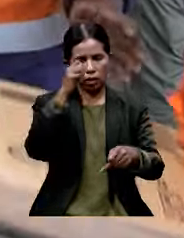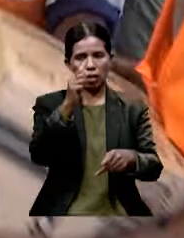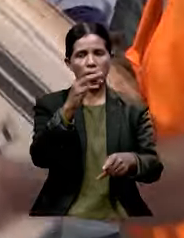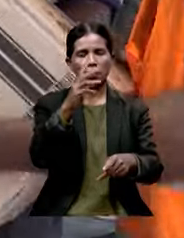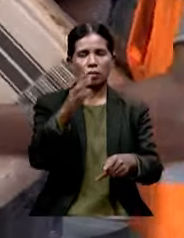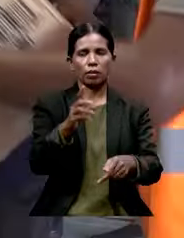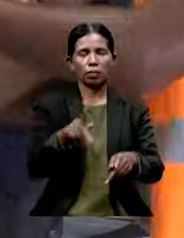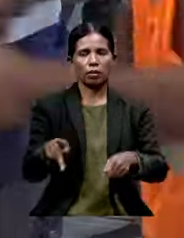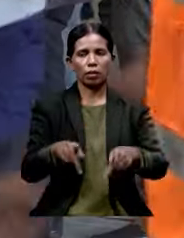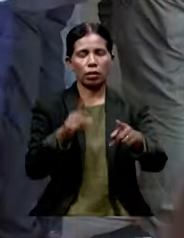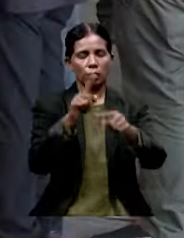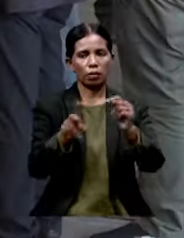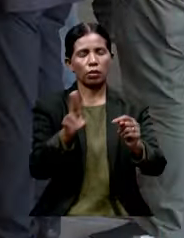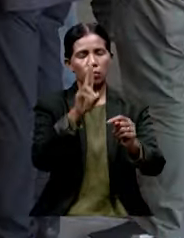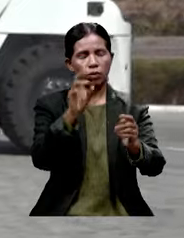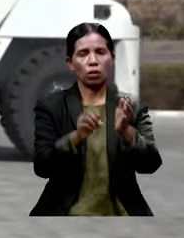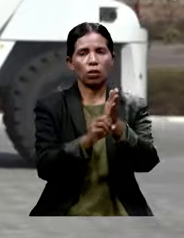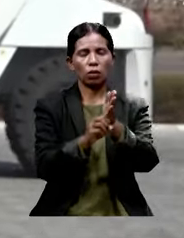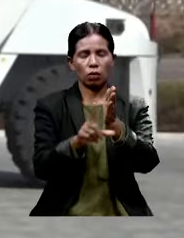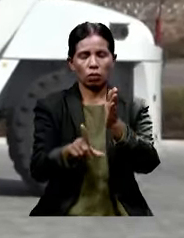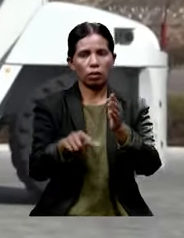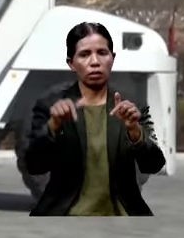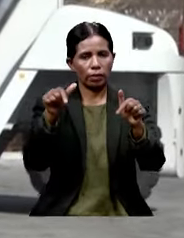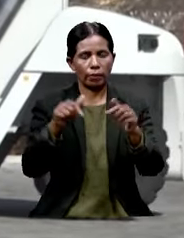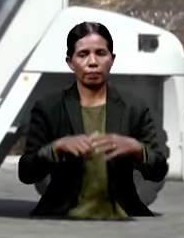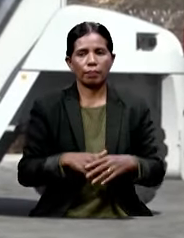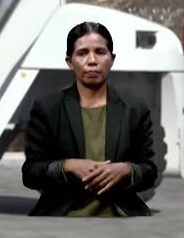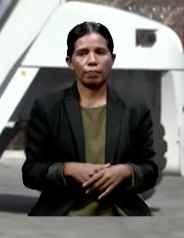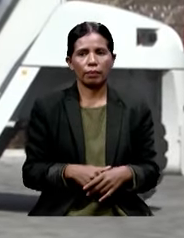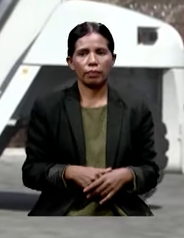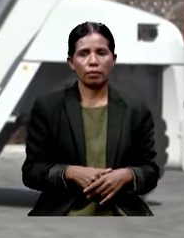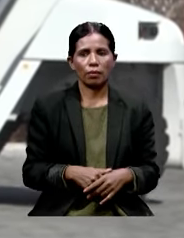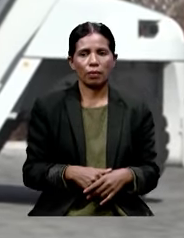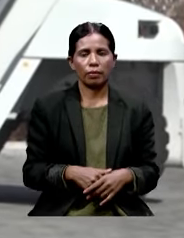usuato público, la bele usa óleo ne. Agostinho da Costa, Marito da Costa, GMN.